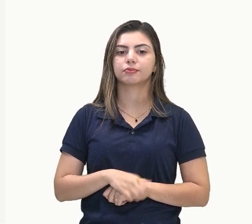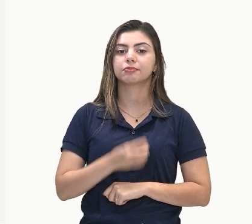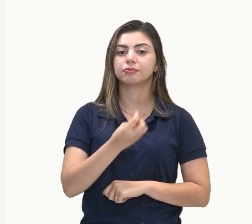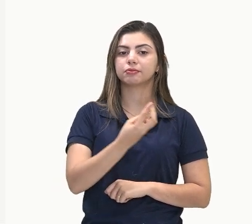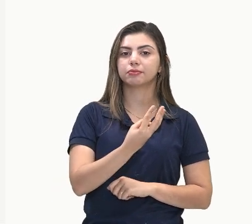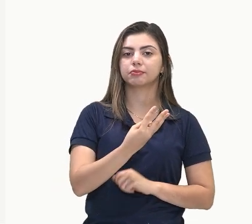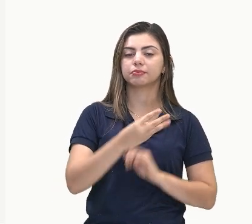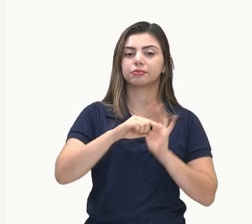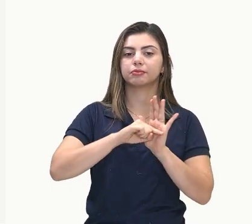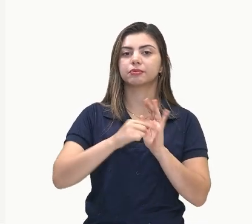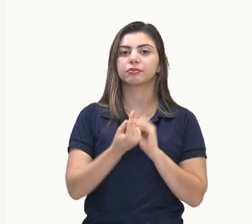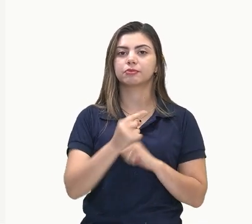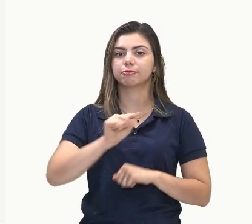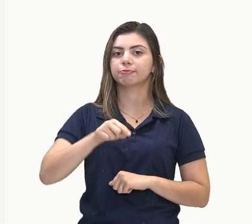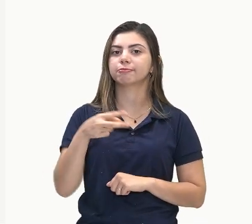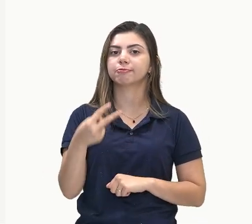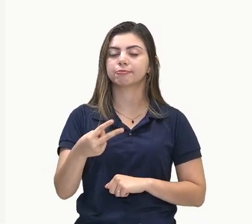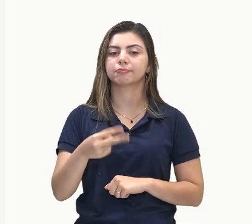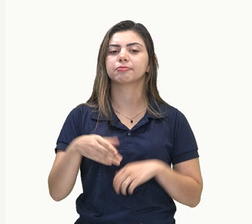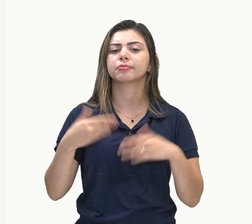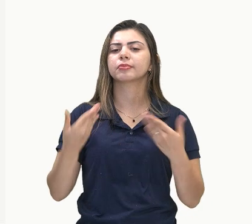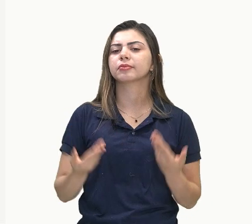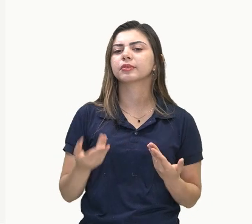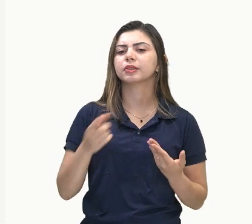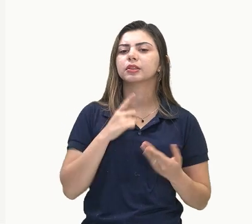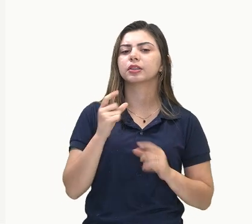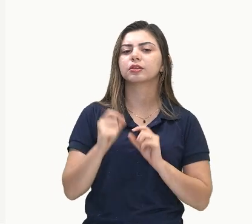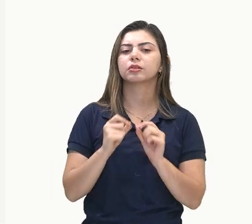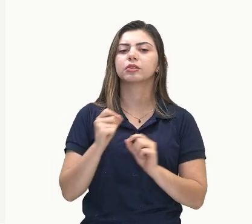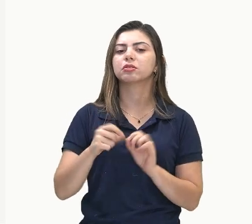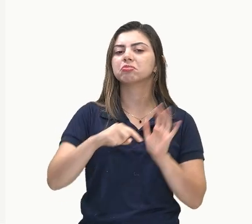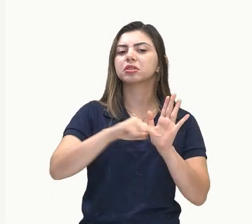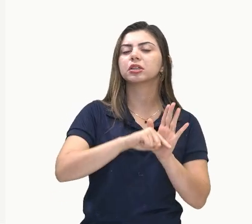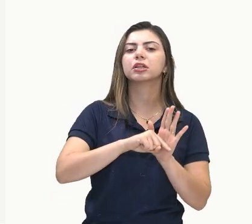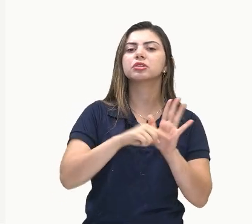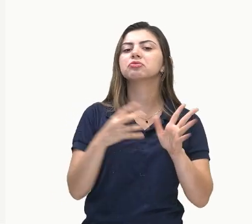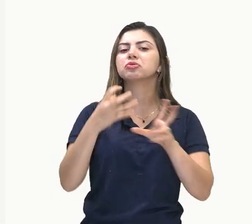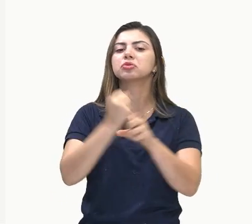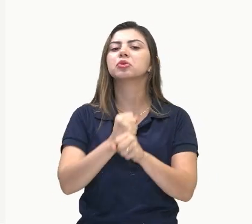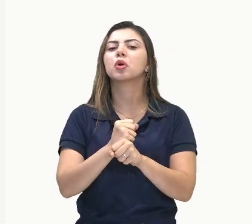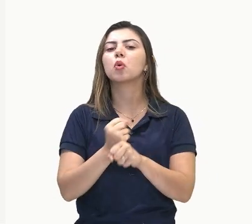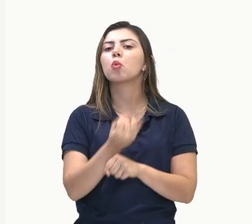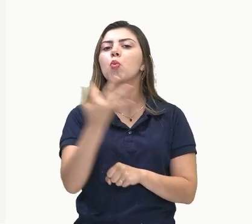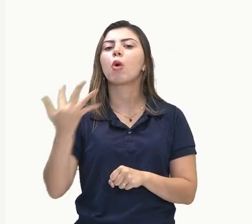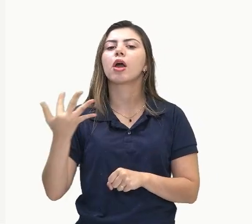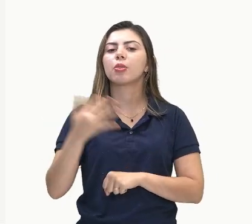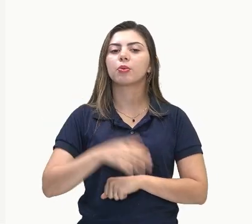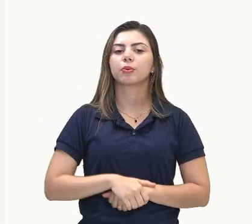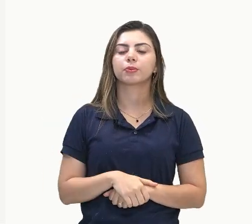1,2. Então, quem vai ser a diferença entre os raios? R1, R2.